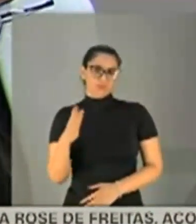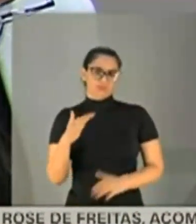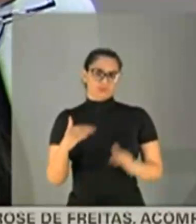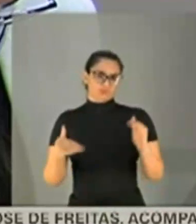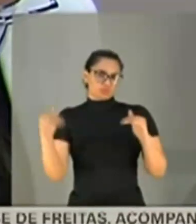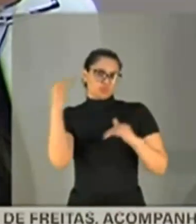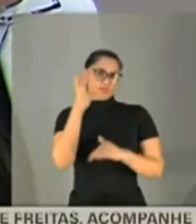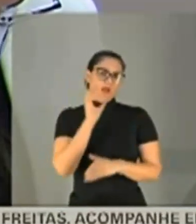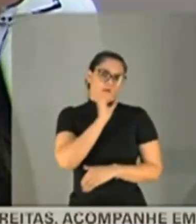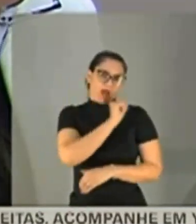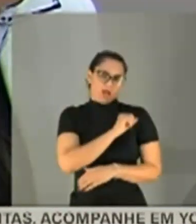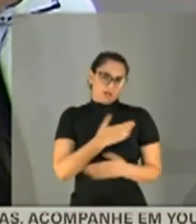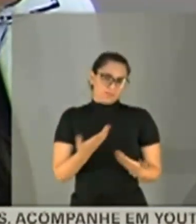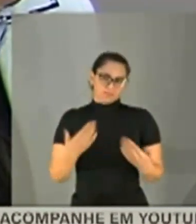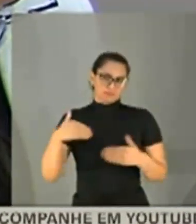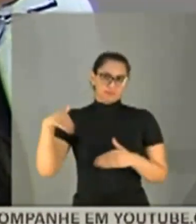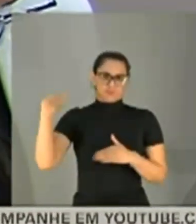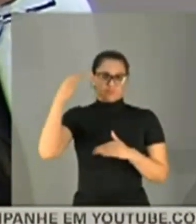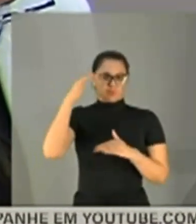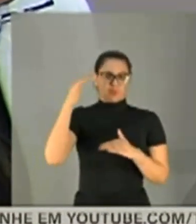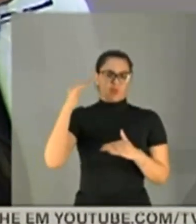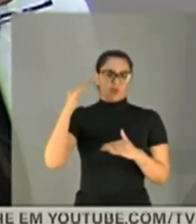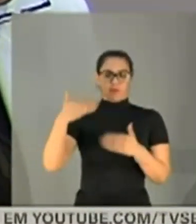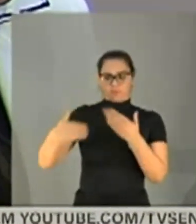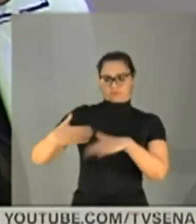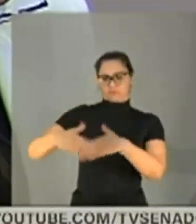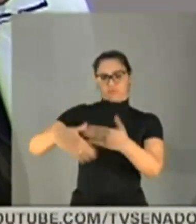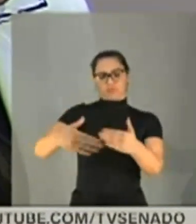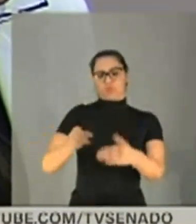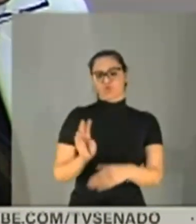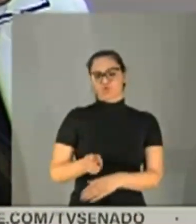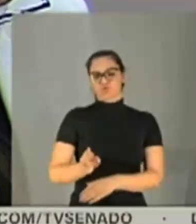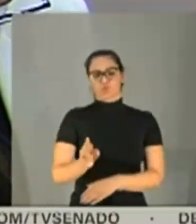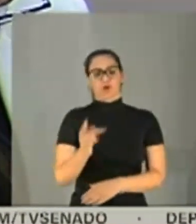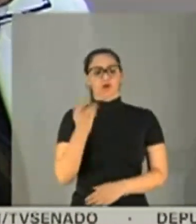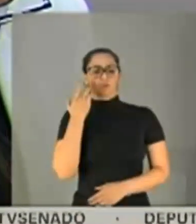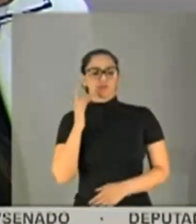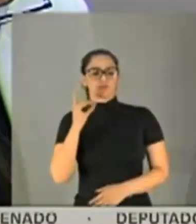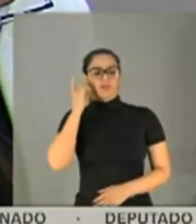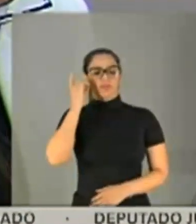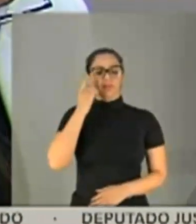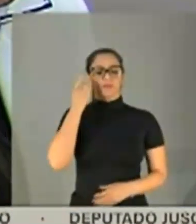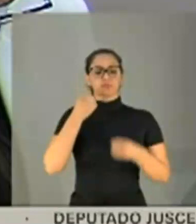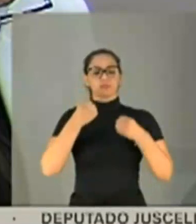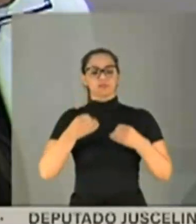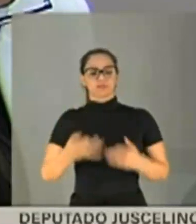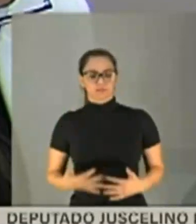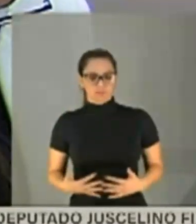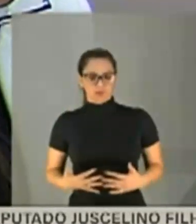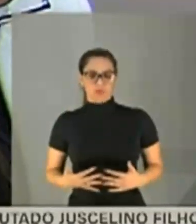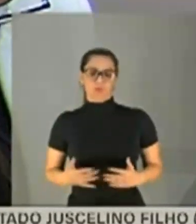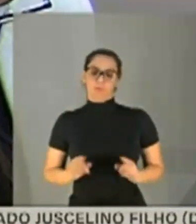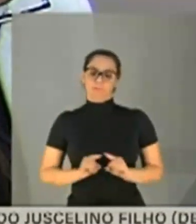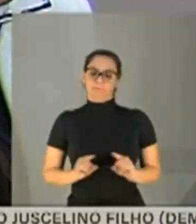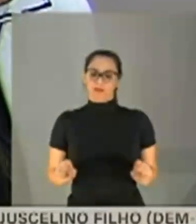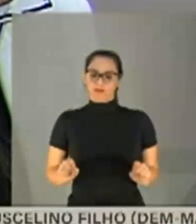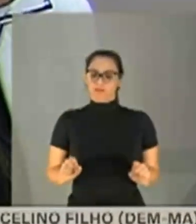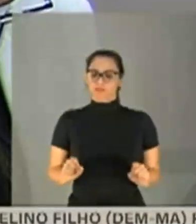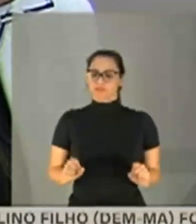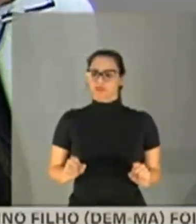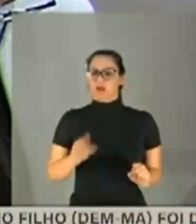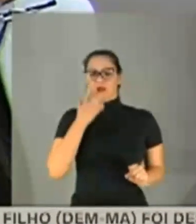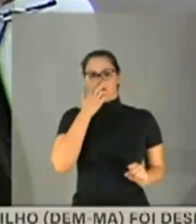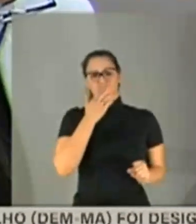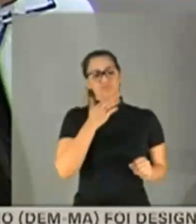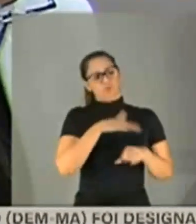subiu, foi para ser dado procedência e, não sei se o deputado falou, enfim, acho que ele conversou com o